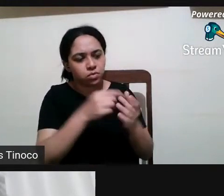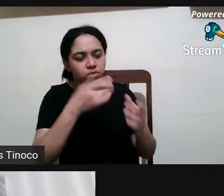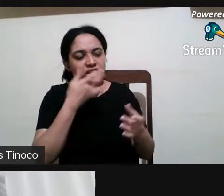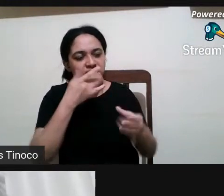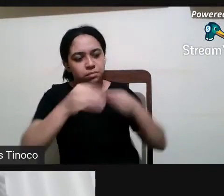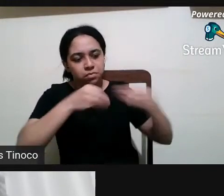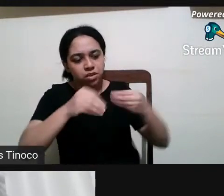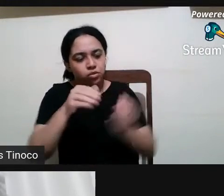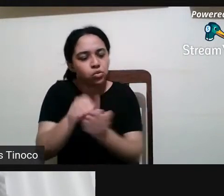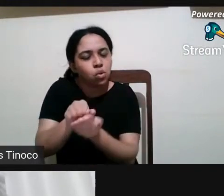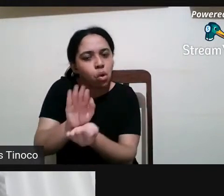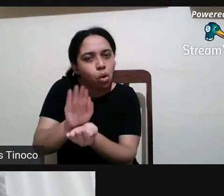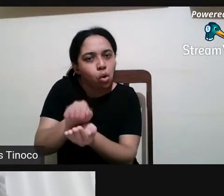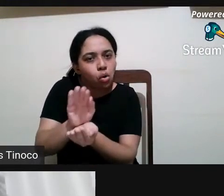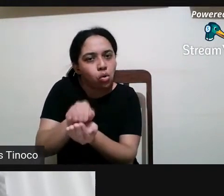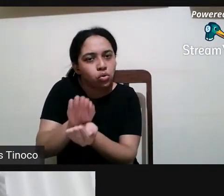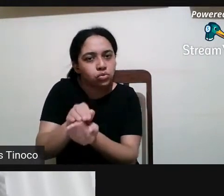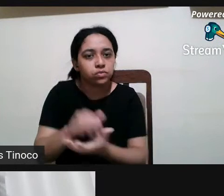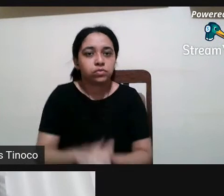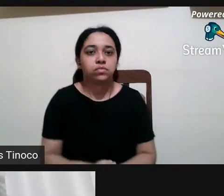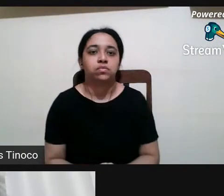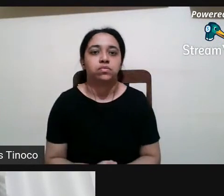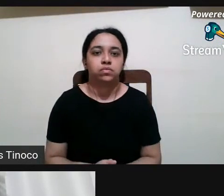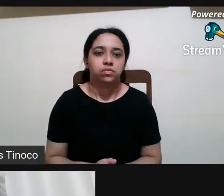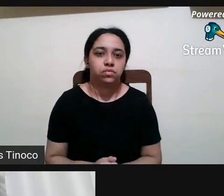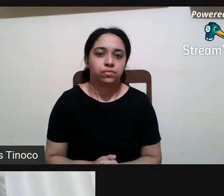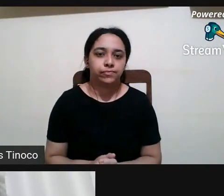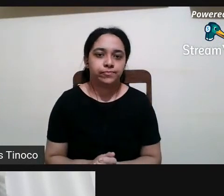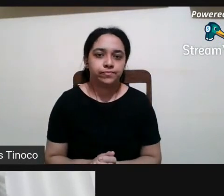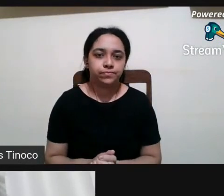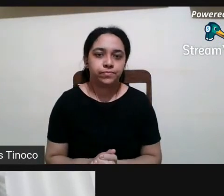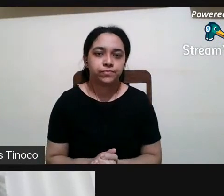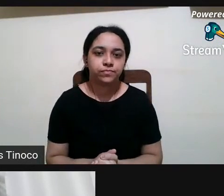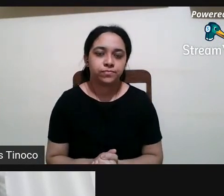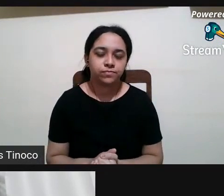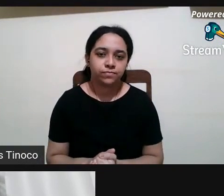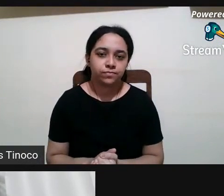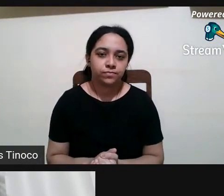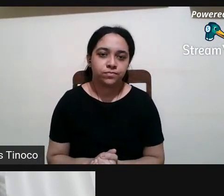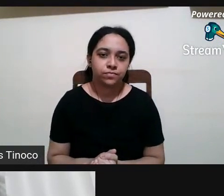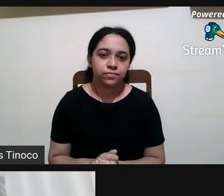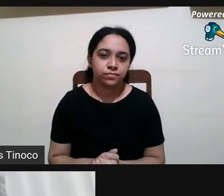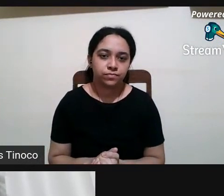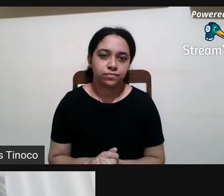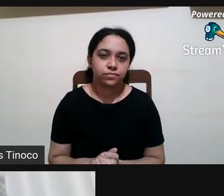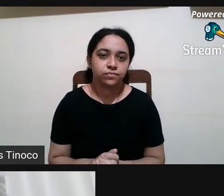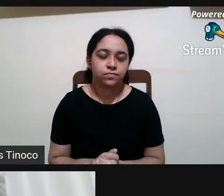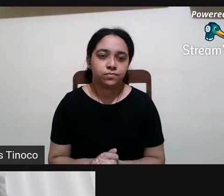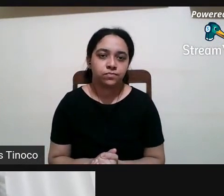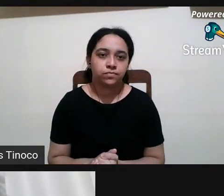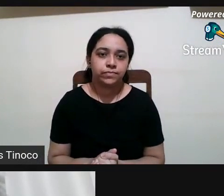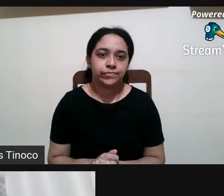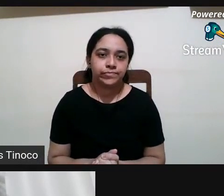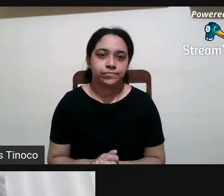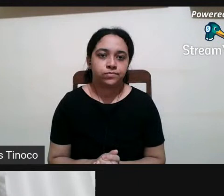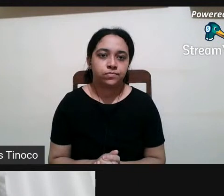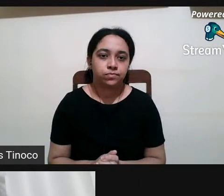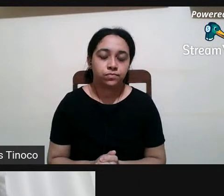Como os protocolos... Como? Como que esse estudo é feito? Como isso é feito,